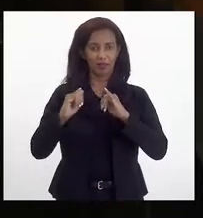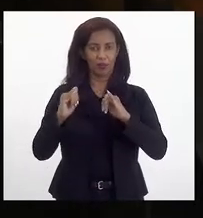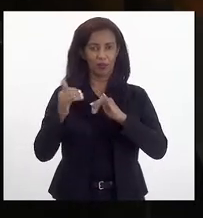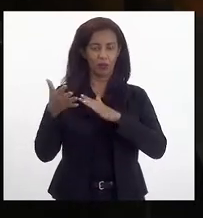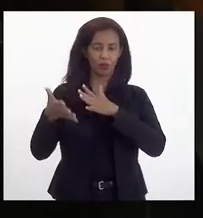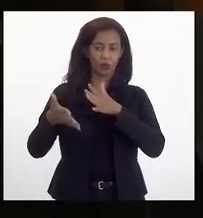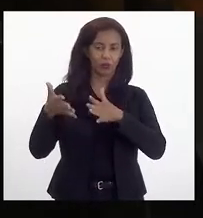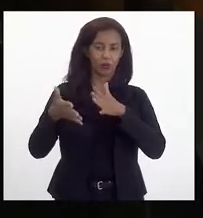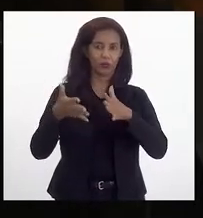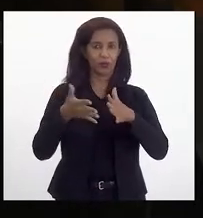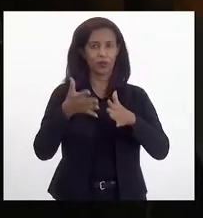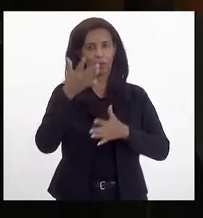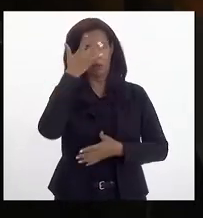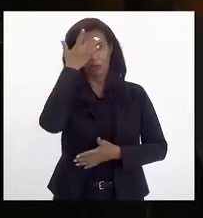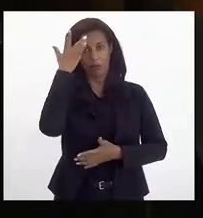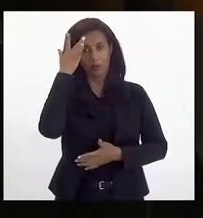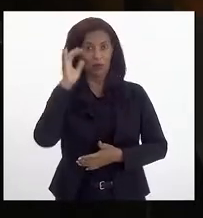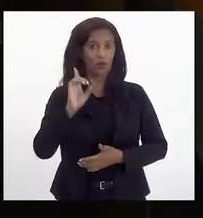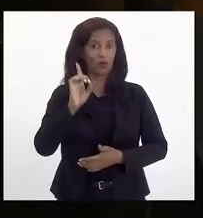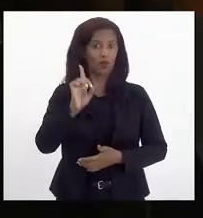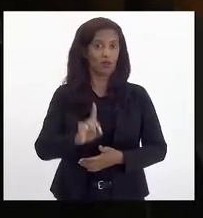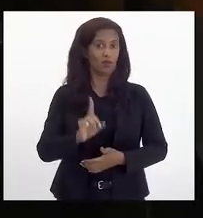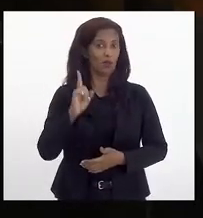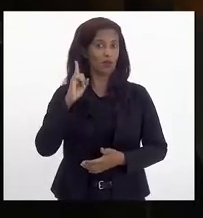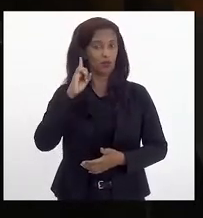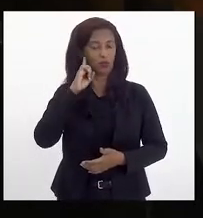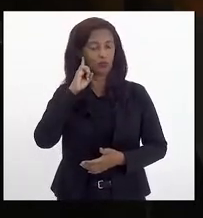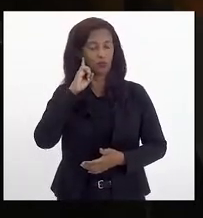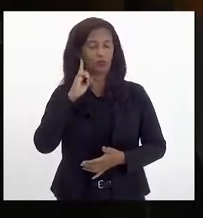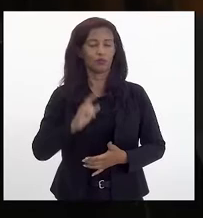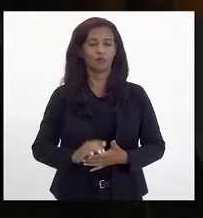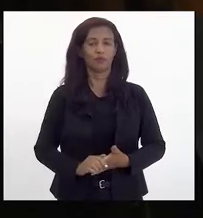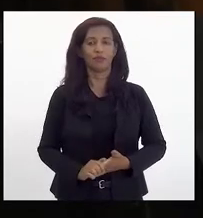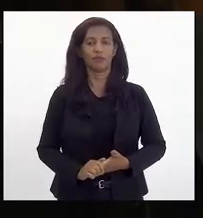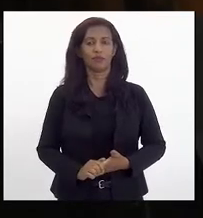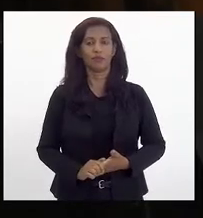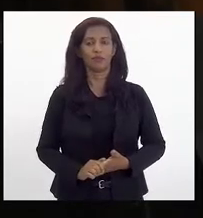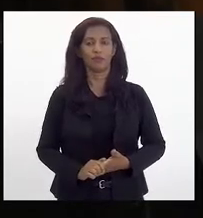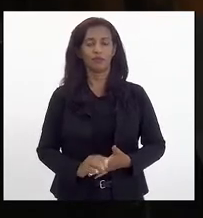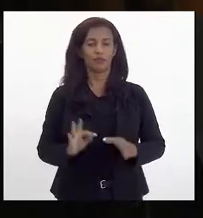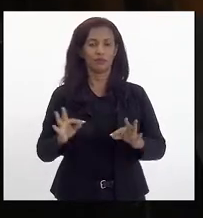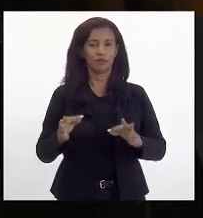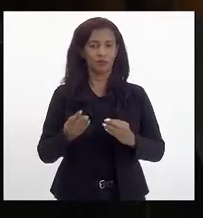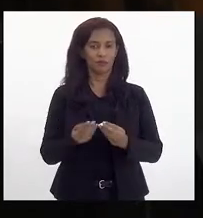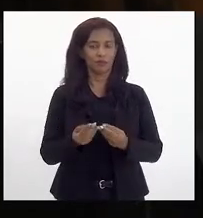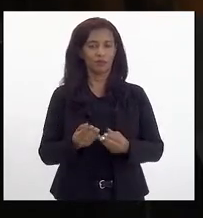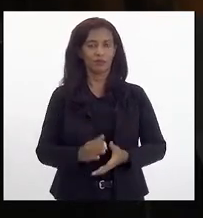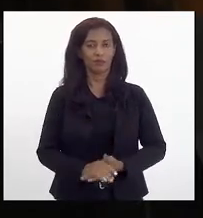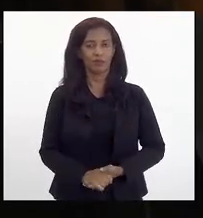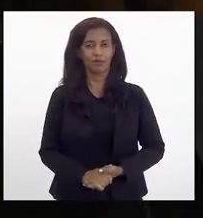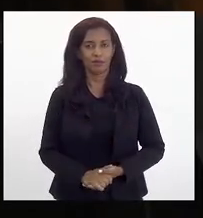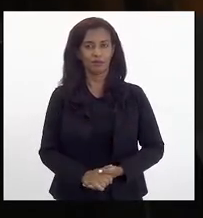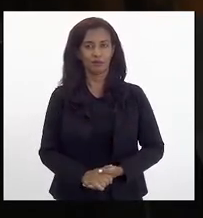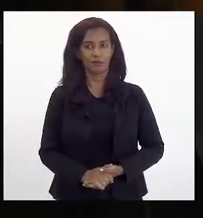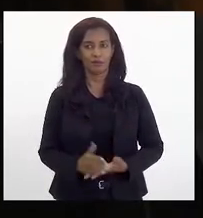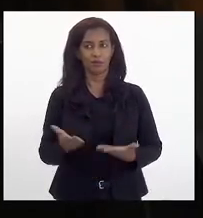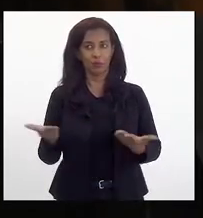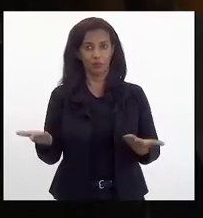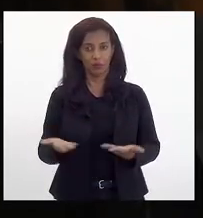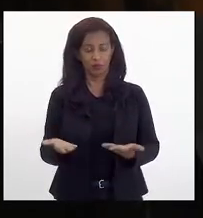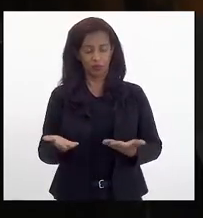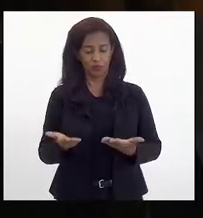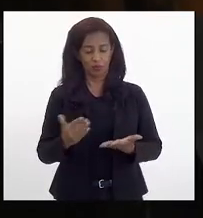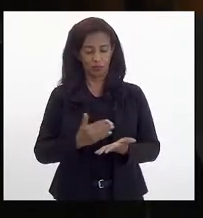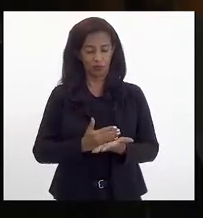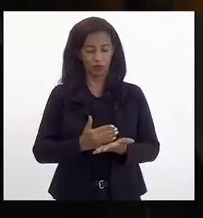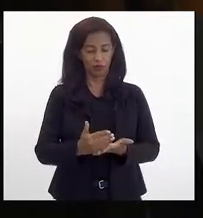aos deficientes visuais, senhoras e senhores, no expediente inicial do